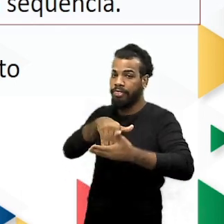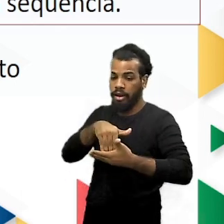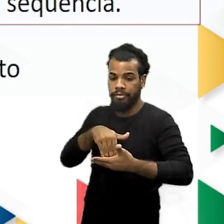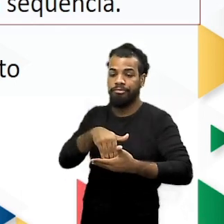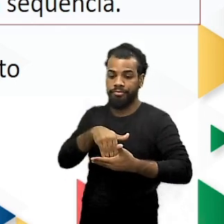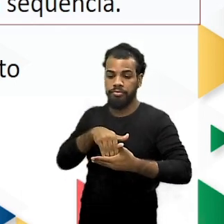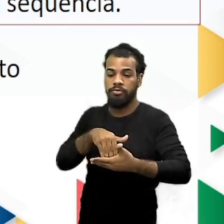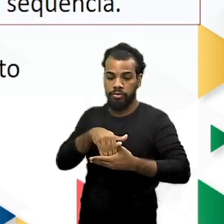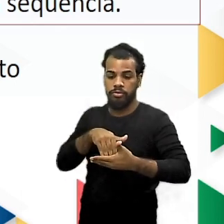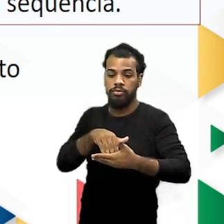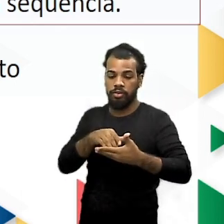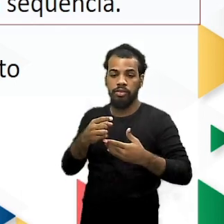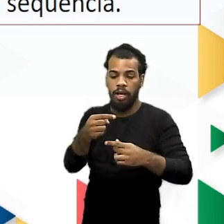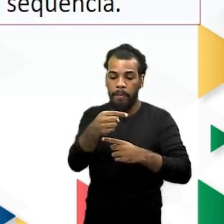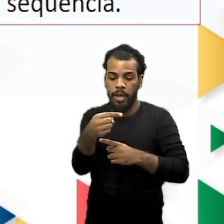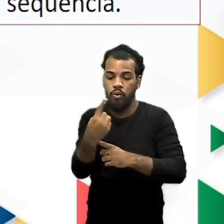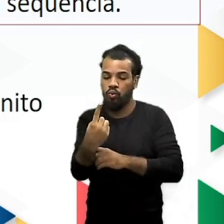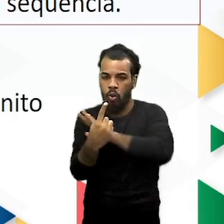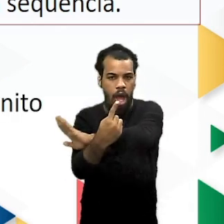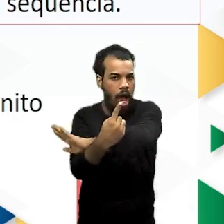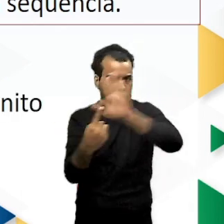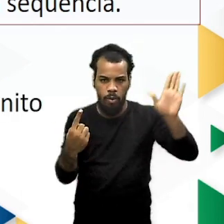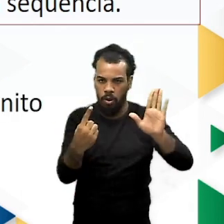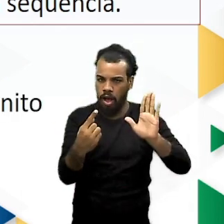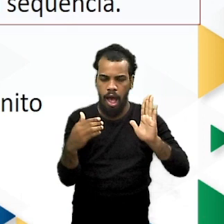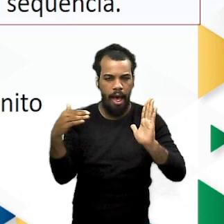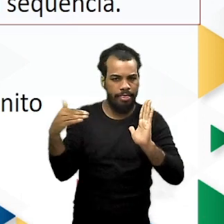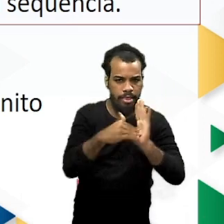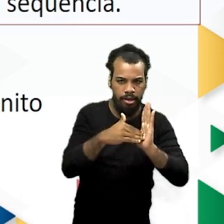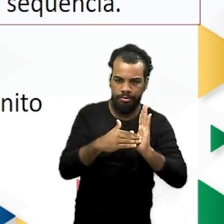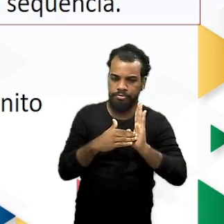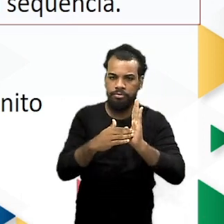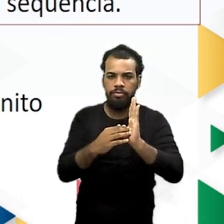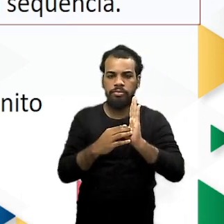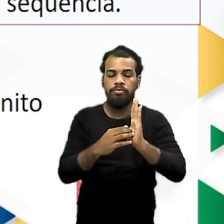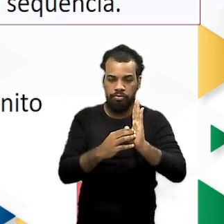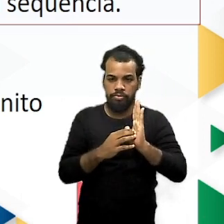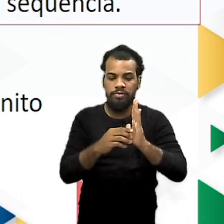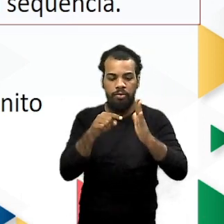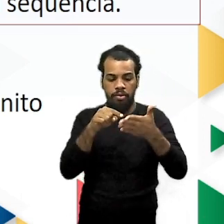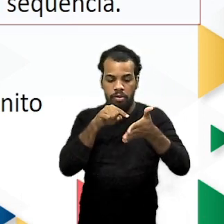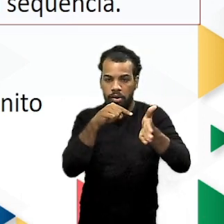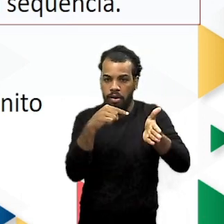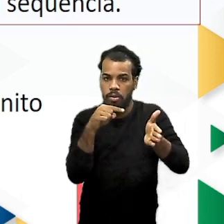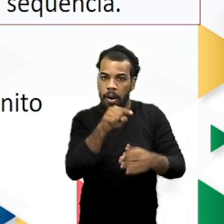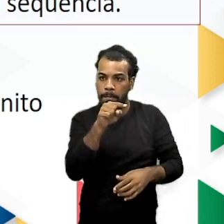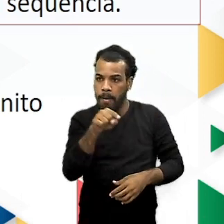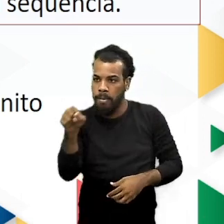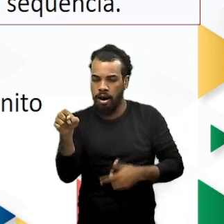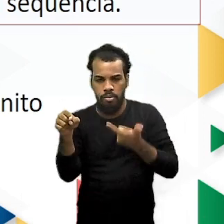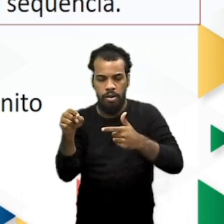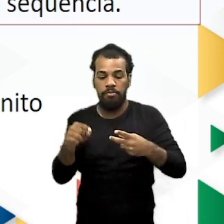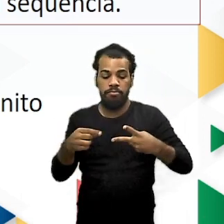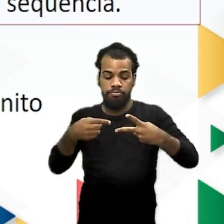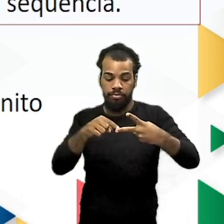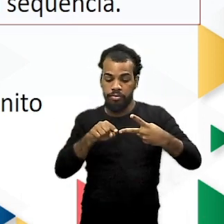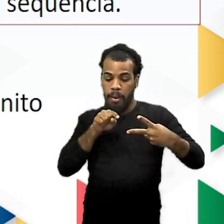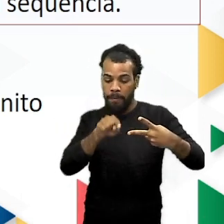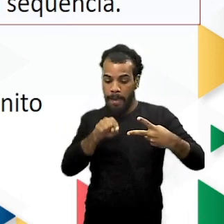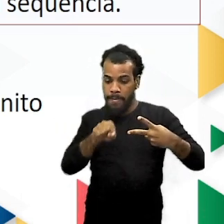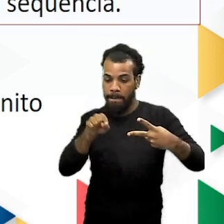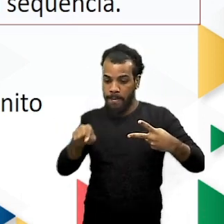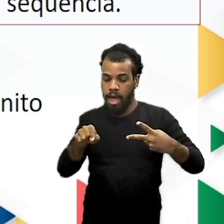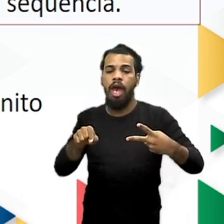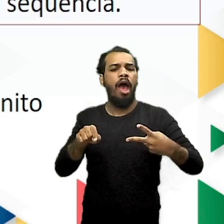no menos 1, ok? E a segunda sequência é uma sequência de números infinitos por conta da